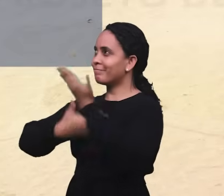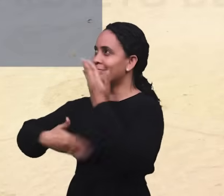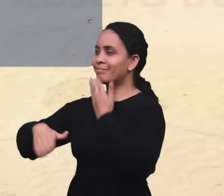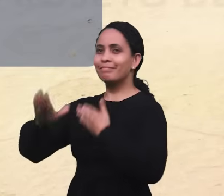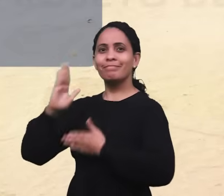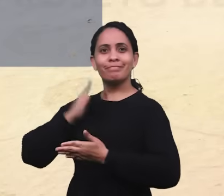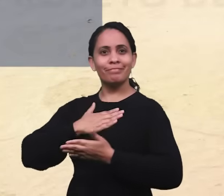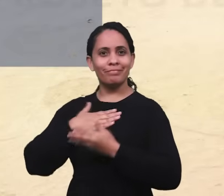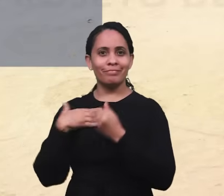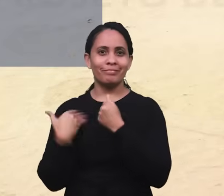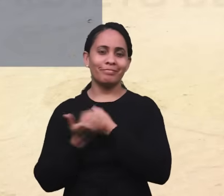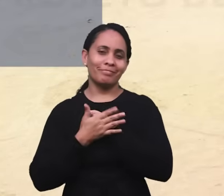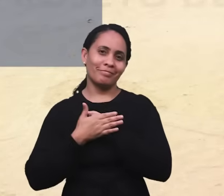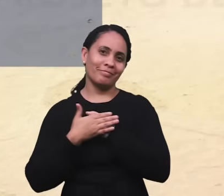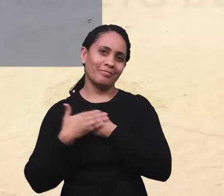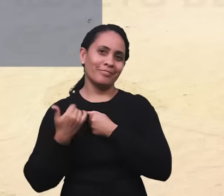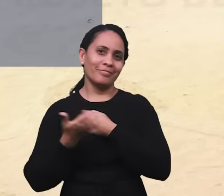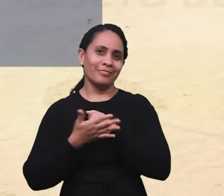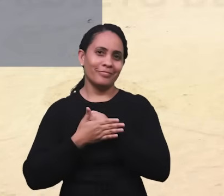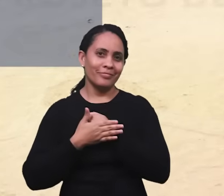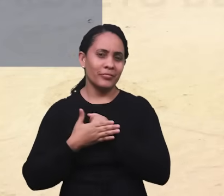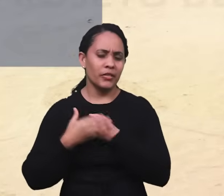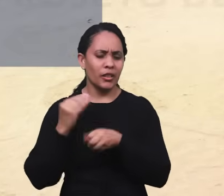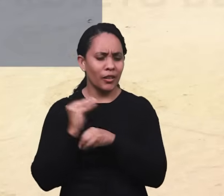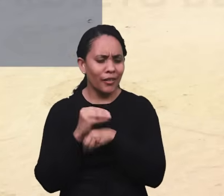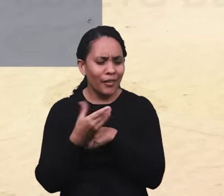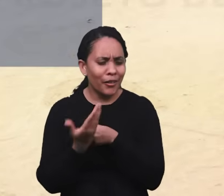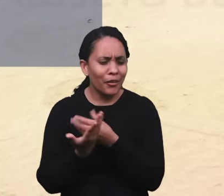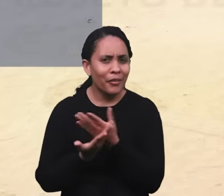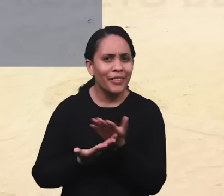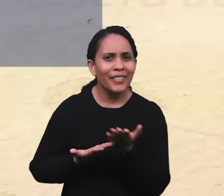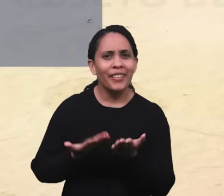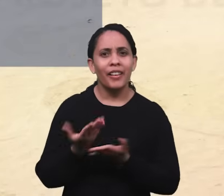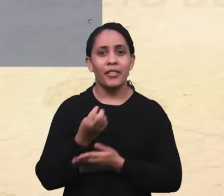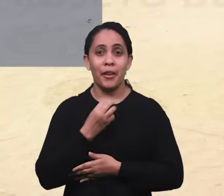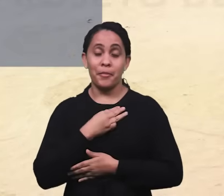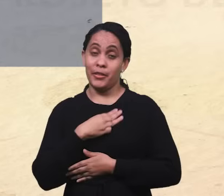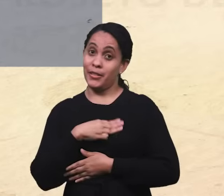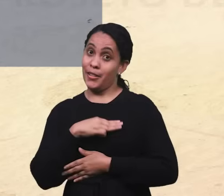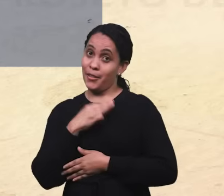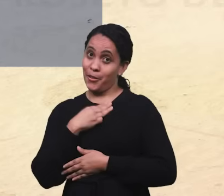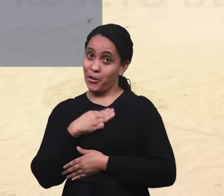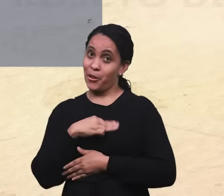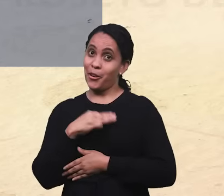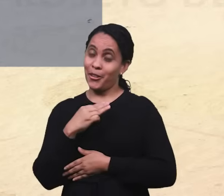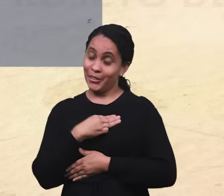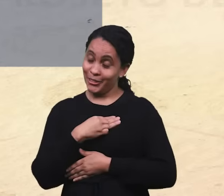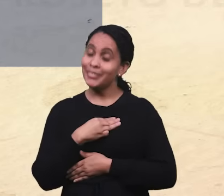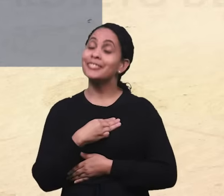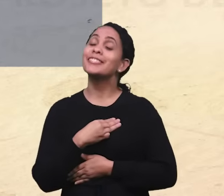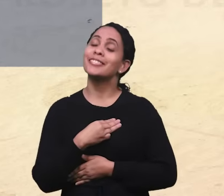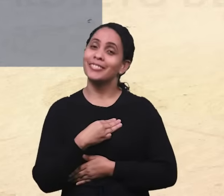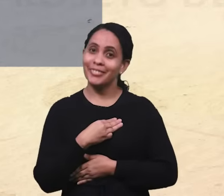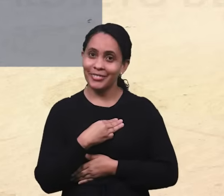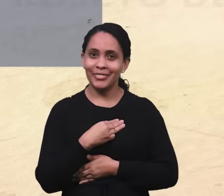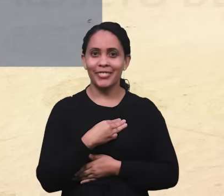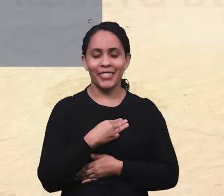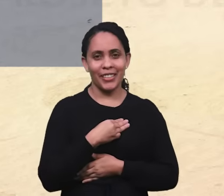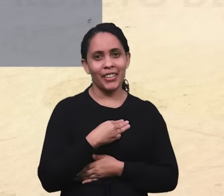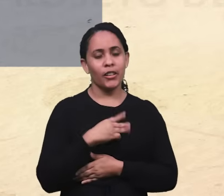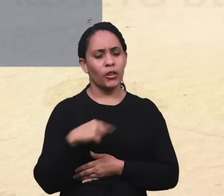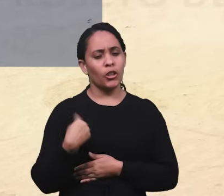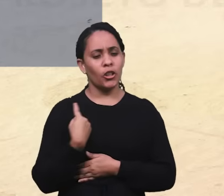primeiramente pura, depois pacífica. É verdade. Moderada, tratável, cheia de misericórdia e de bons frutos, sem